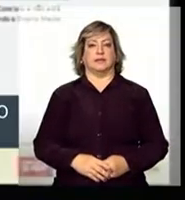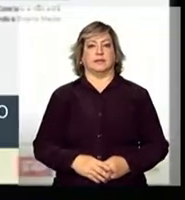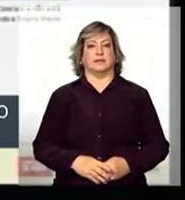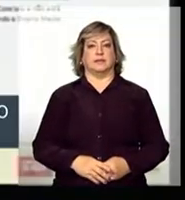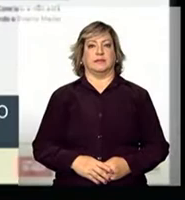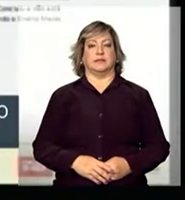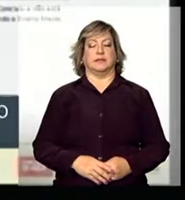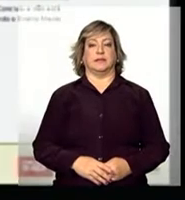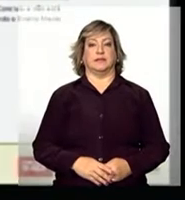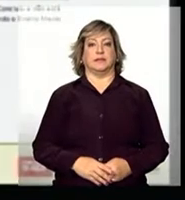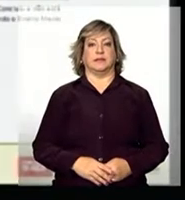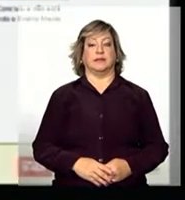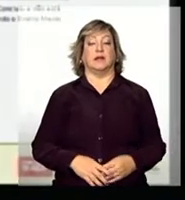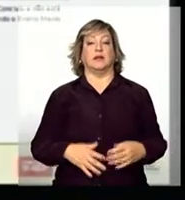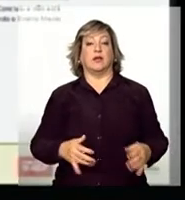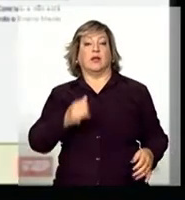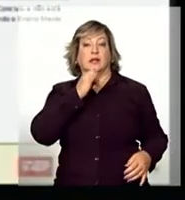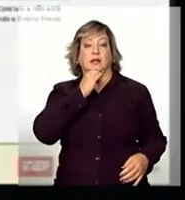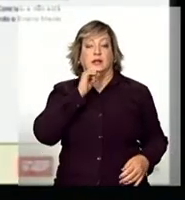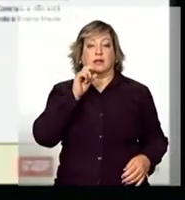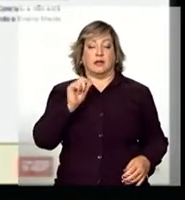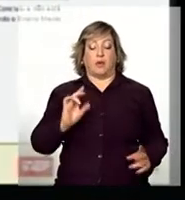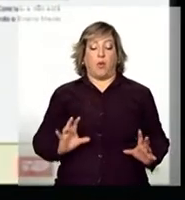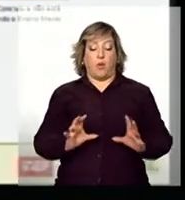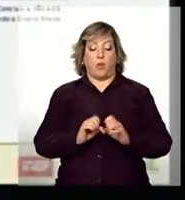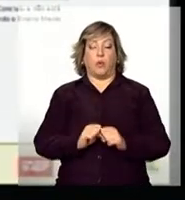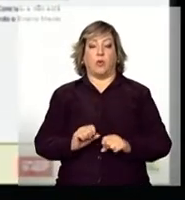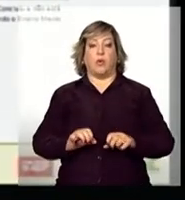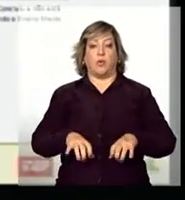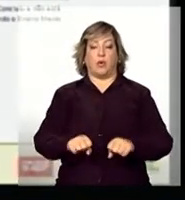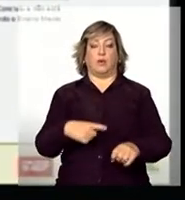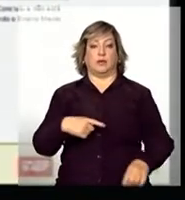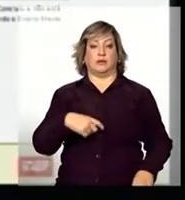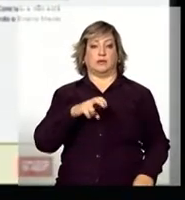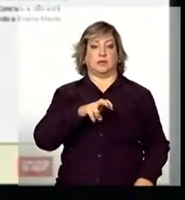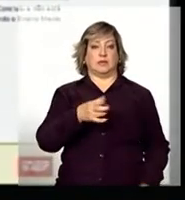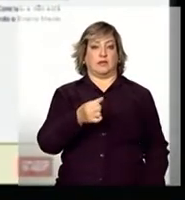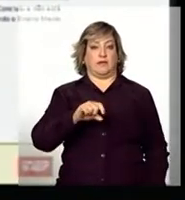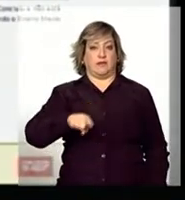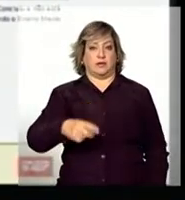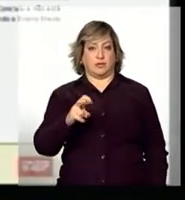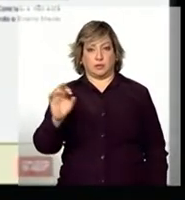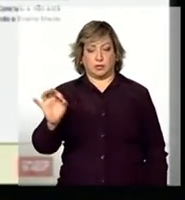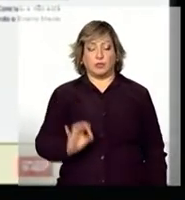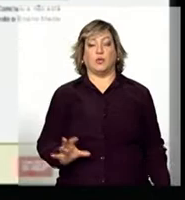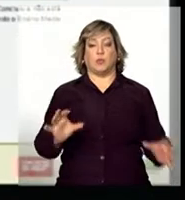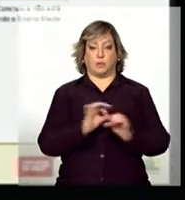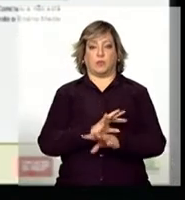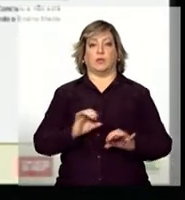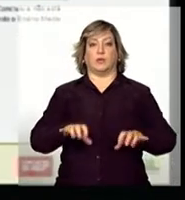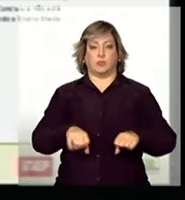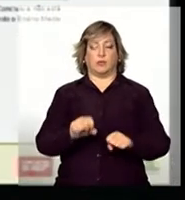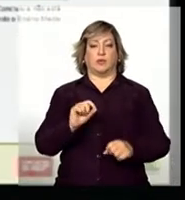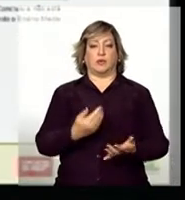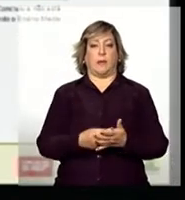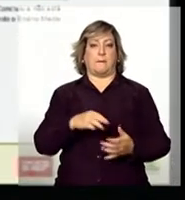por situação de conclusão 56,5 por cento concluíram o ensino médio